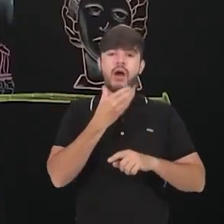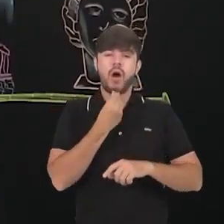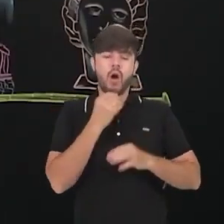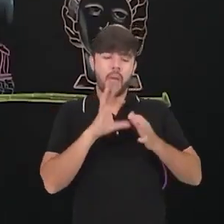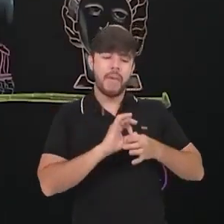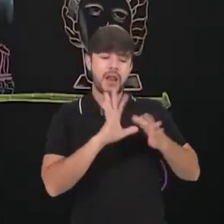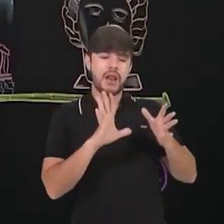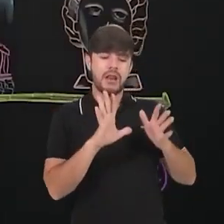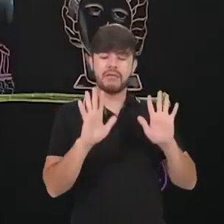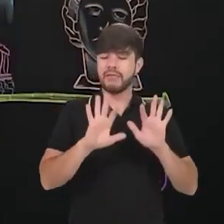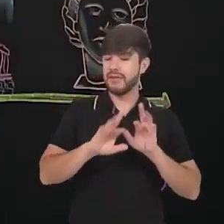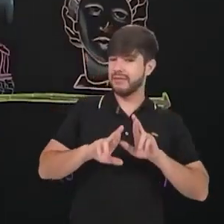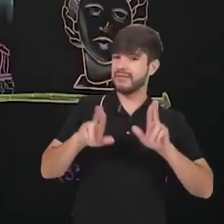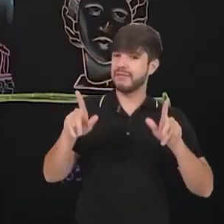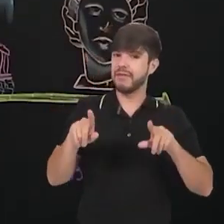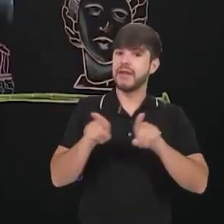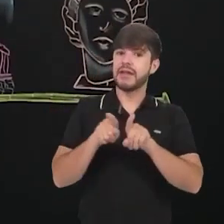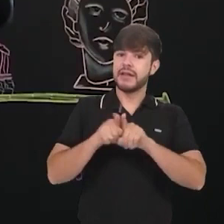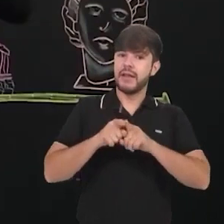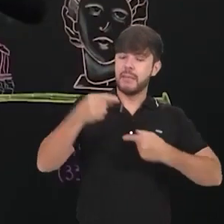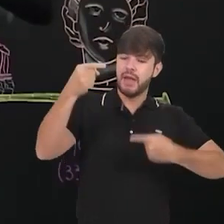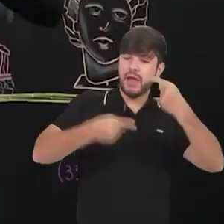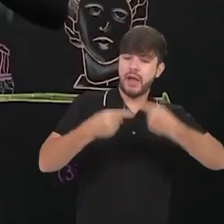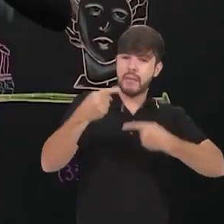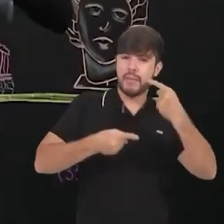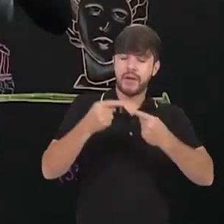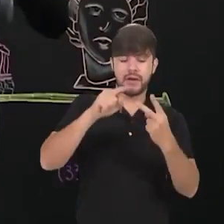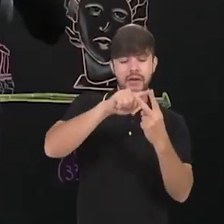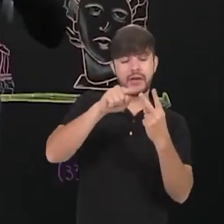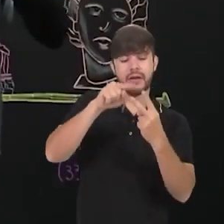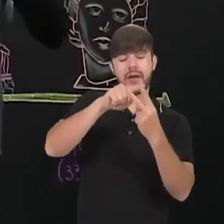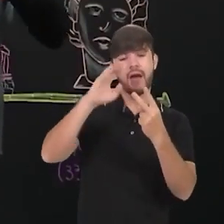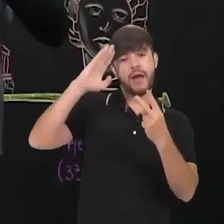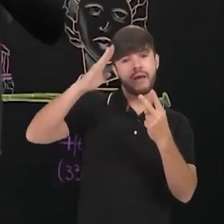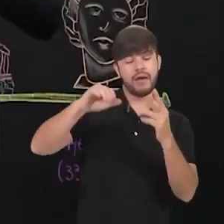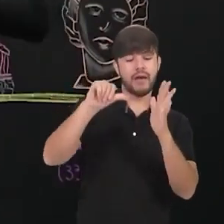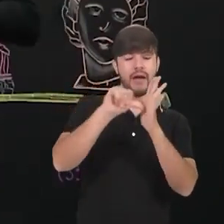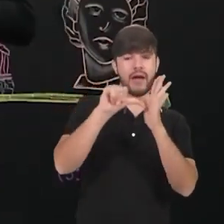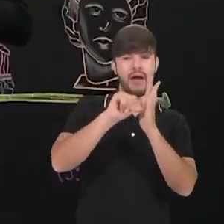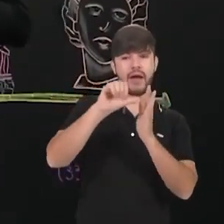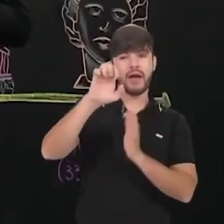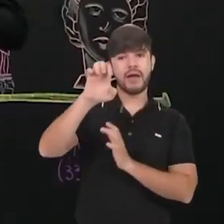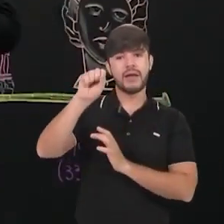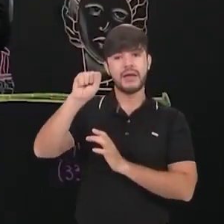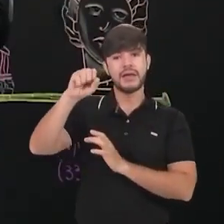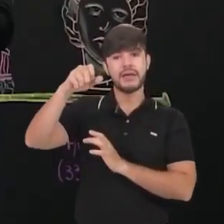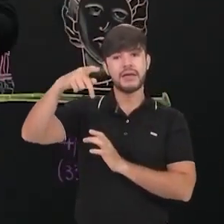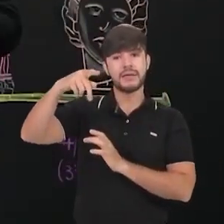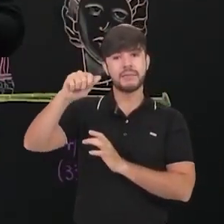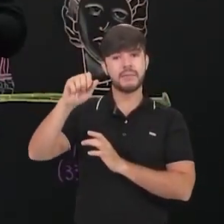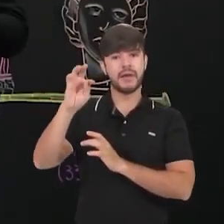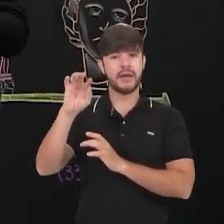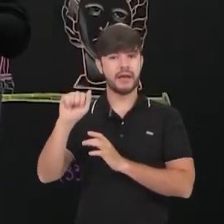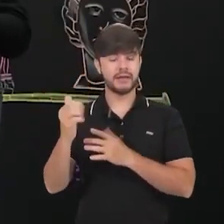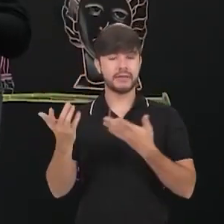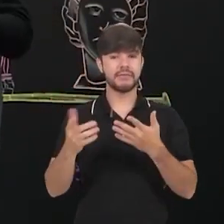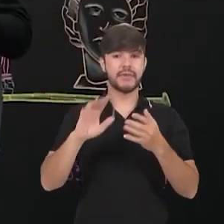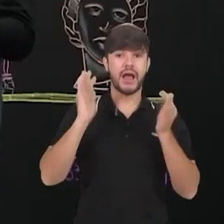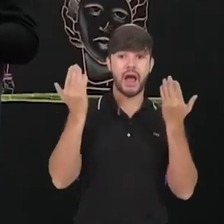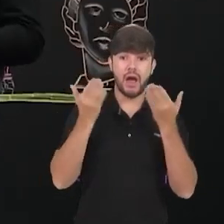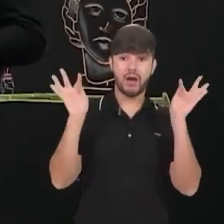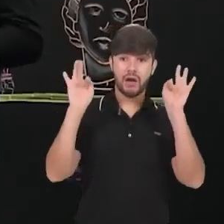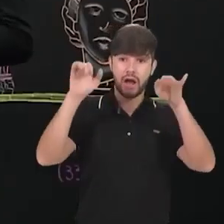livres, sobretudo, e falamos das formas de política, dando destaque a duas, a Atenas e a Esparta. Nesse momento final,